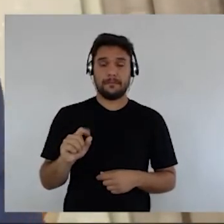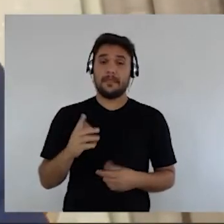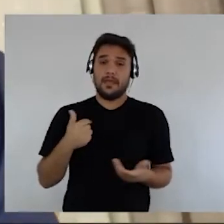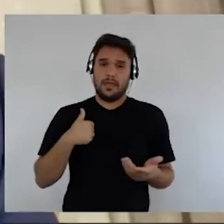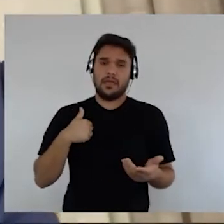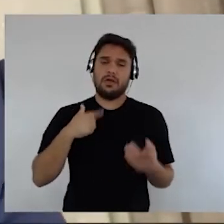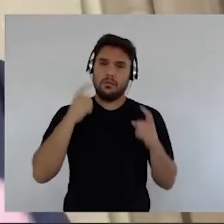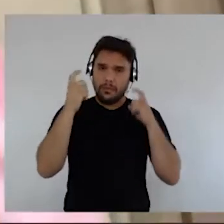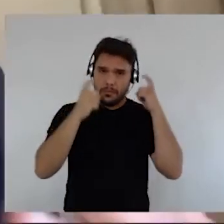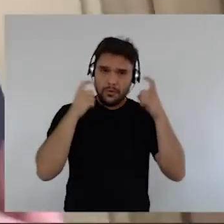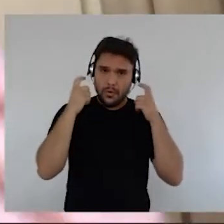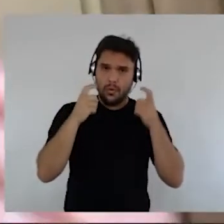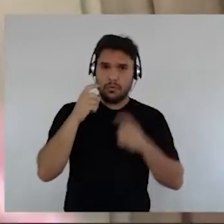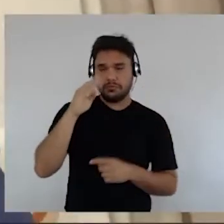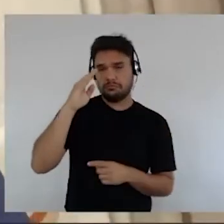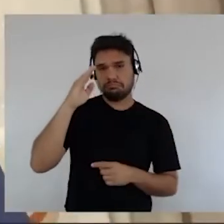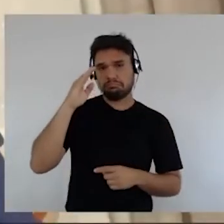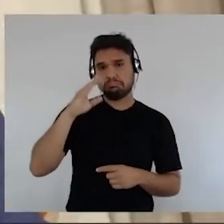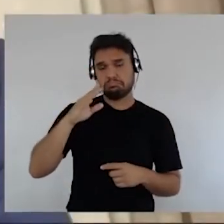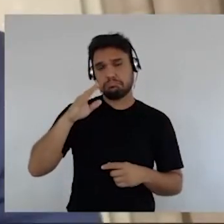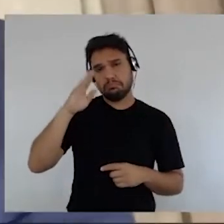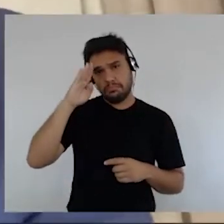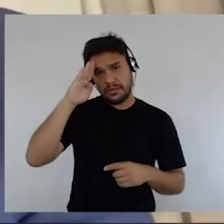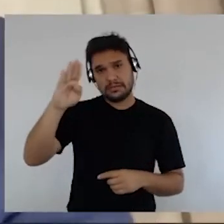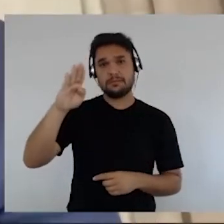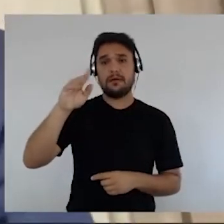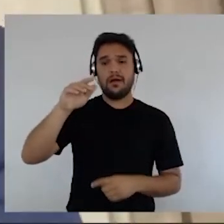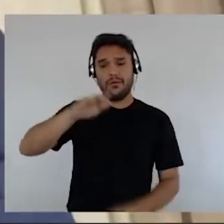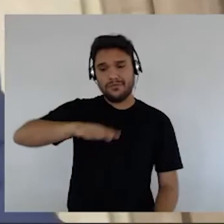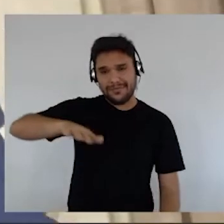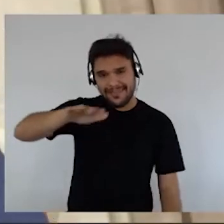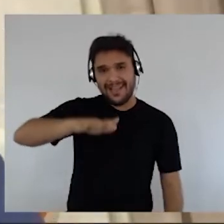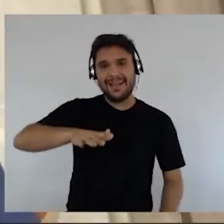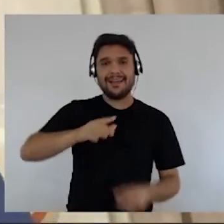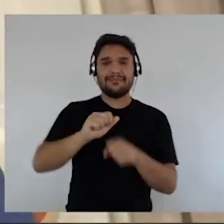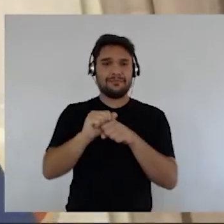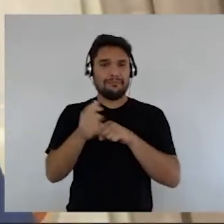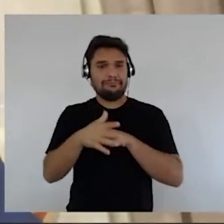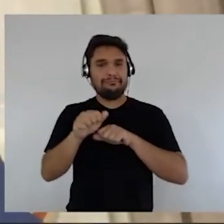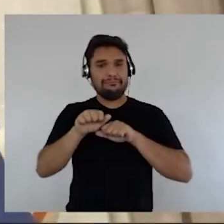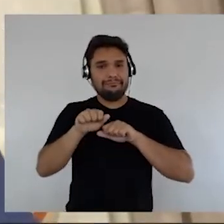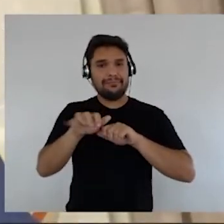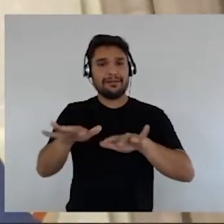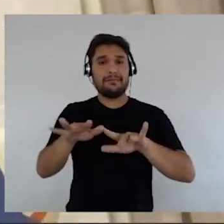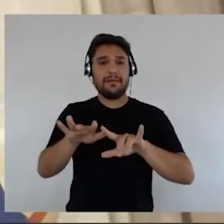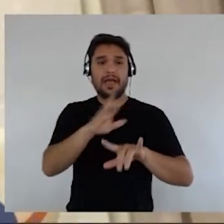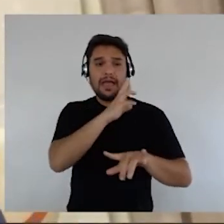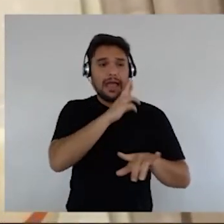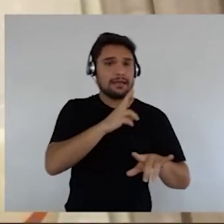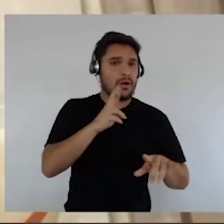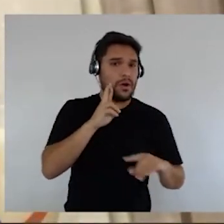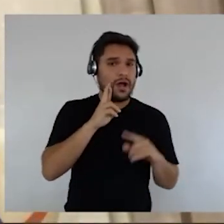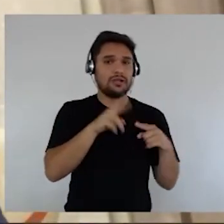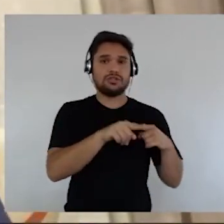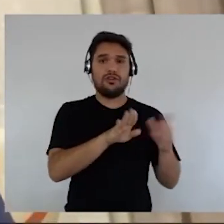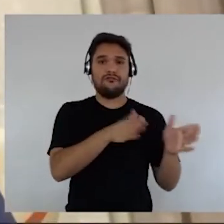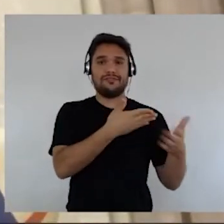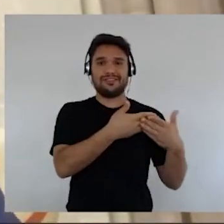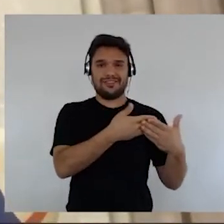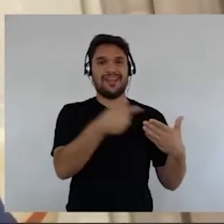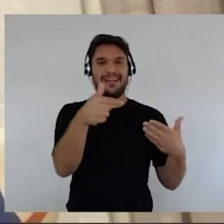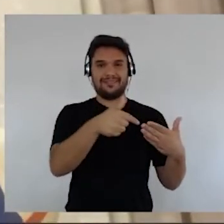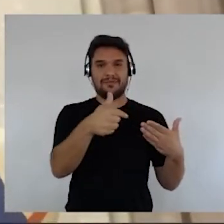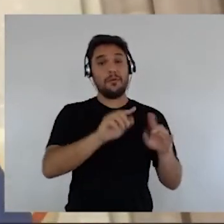tenho uma preocupação particular acerca disso, nesse momento de pandemia. Mesmo que os restaurantes estejam